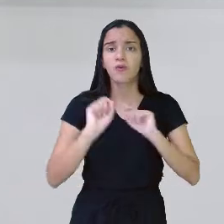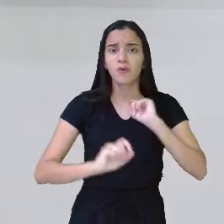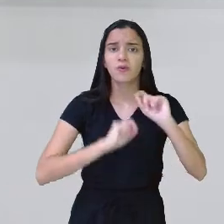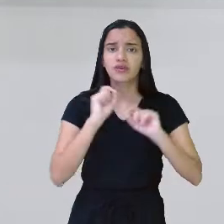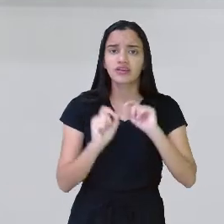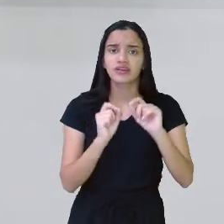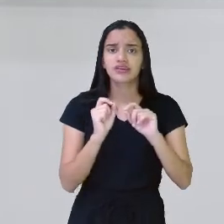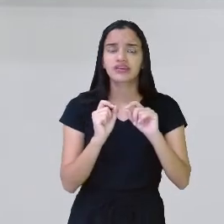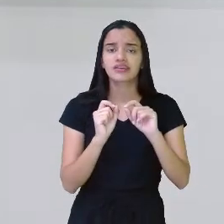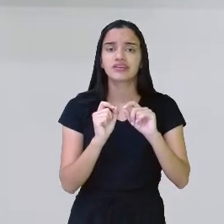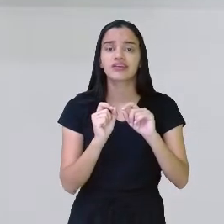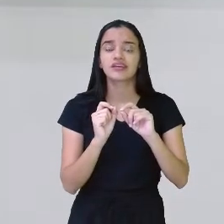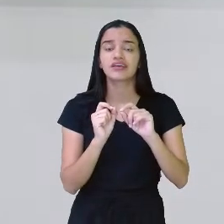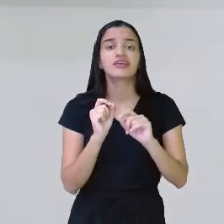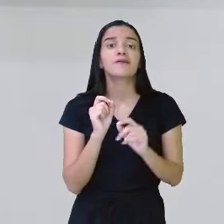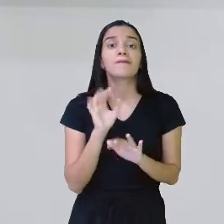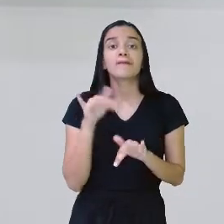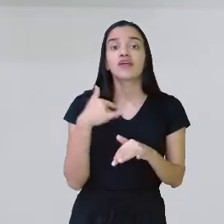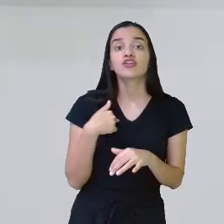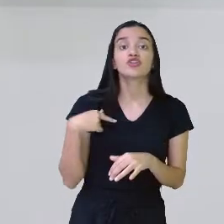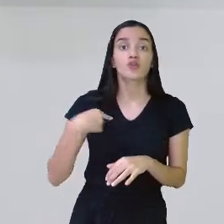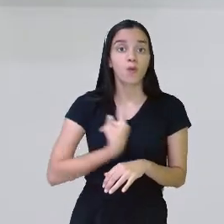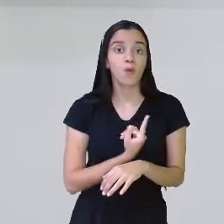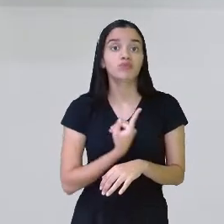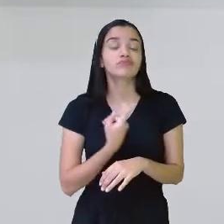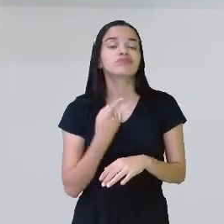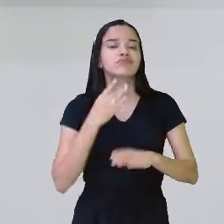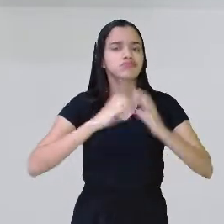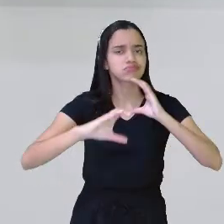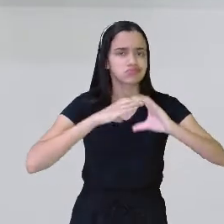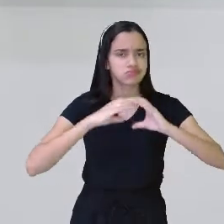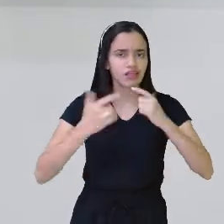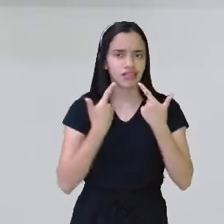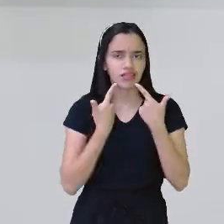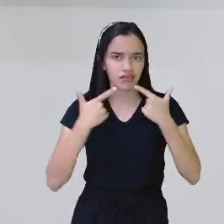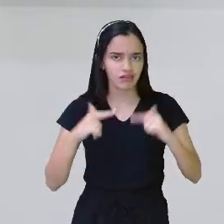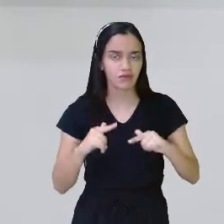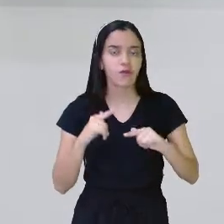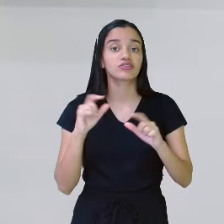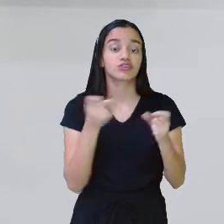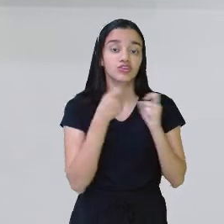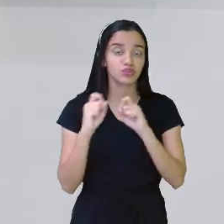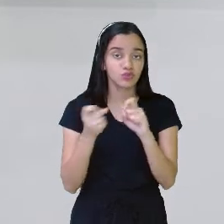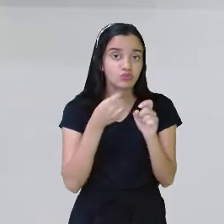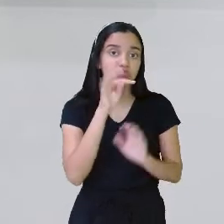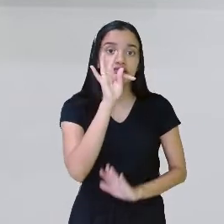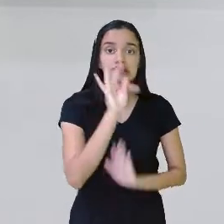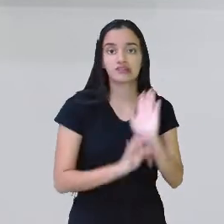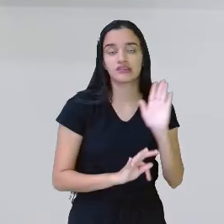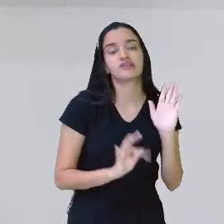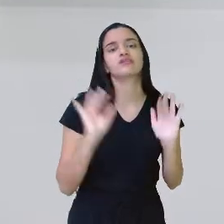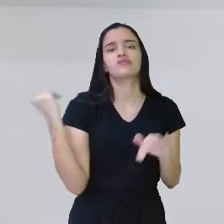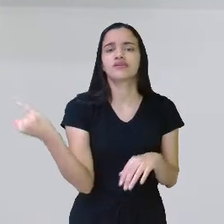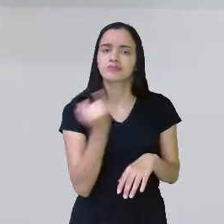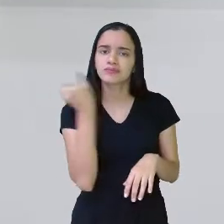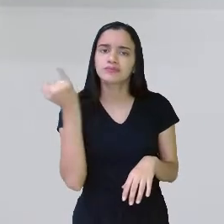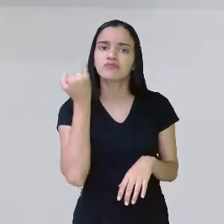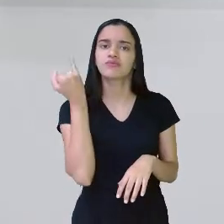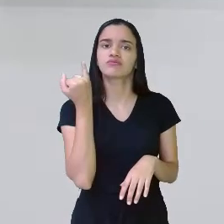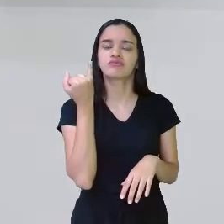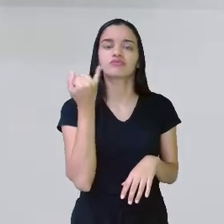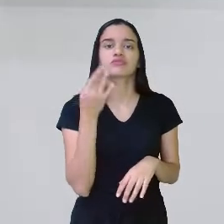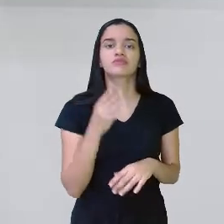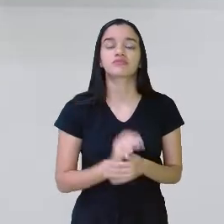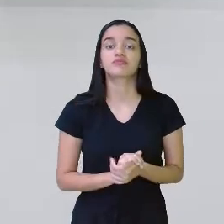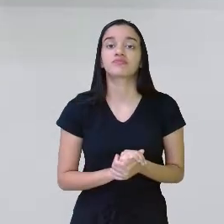vive através da linguagem, a gente se comunica através da linguagem, a gente se comunica através de discursos e textos. Então, é importante que a gente domine, tá?